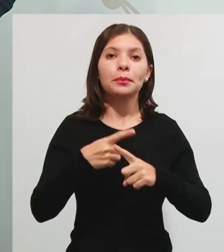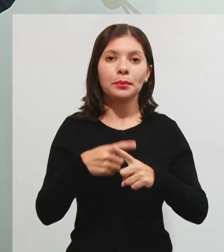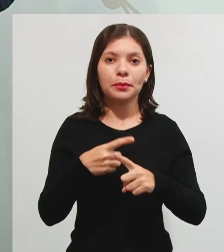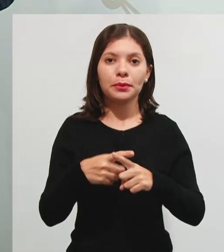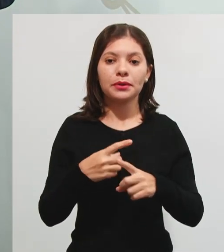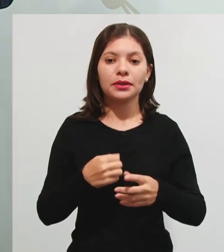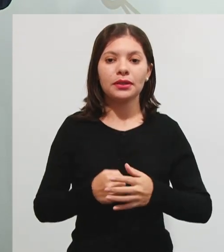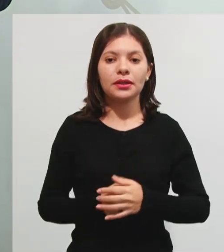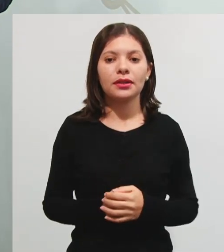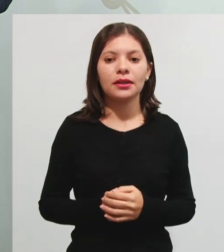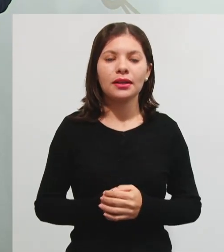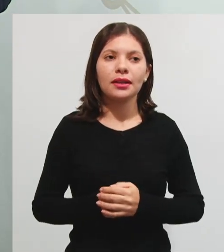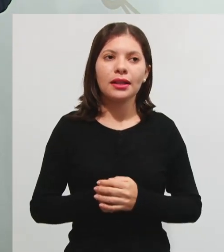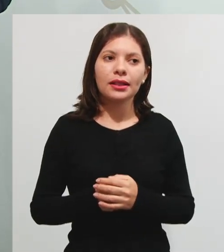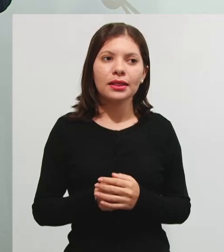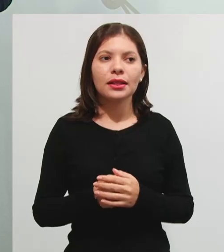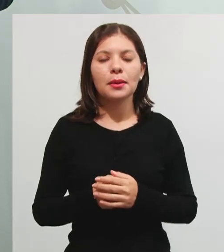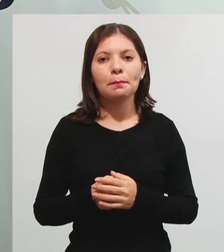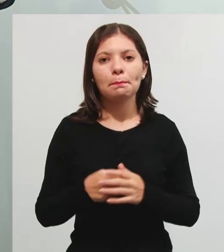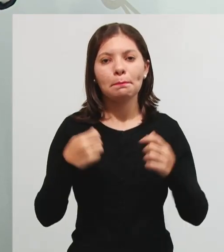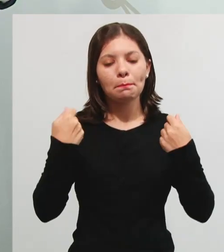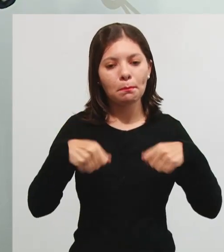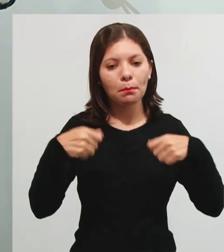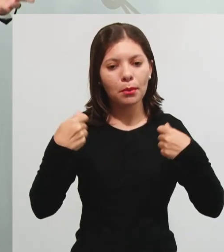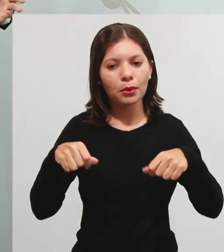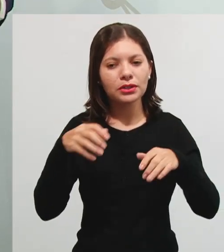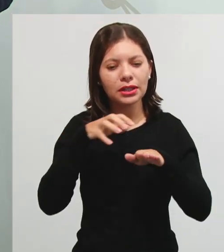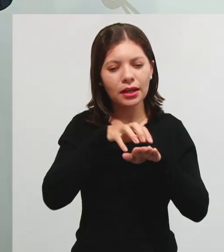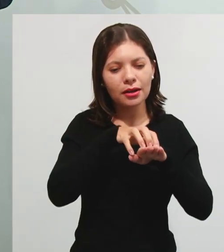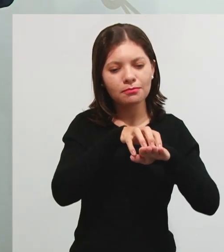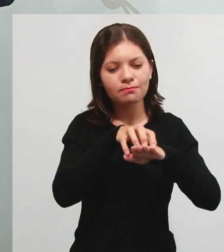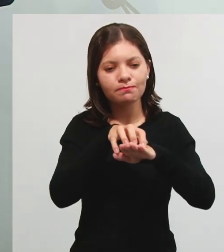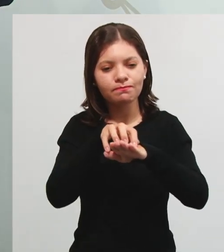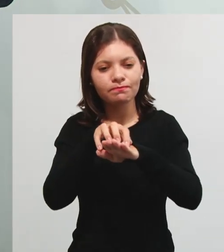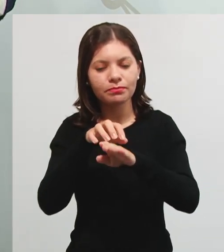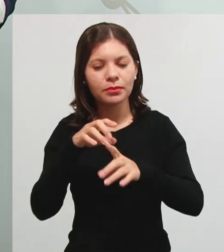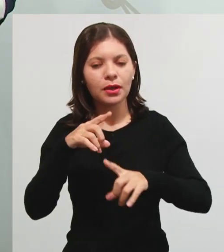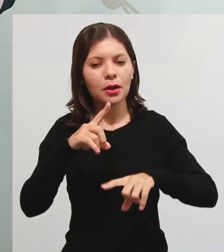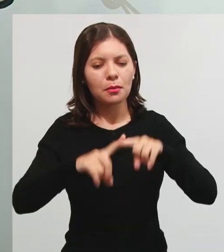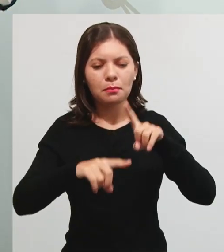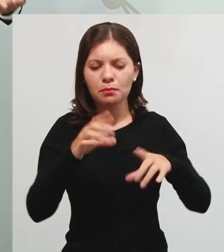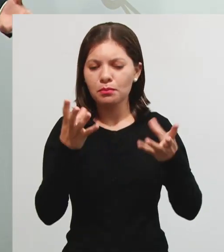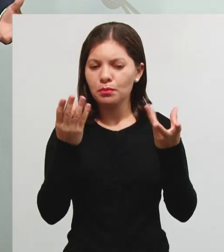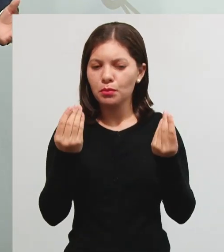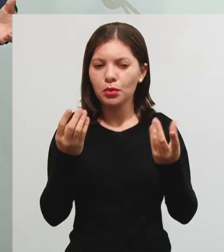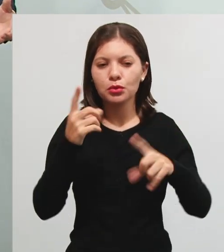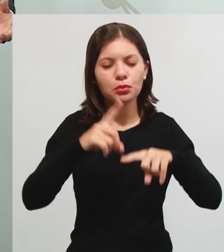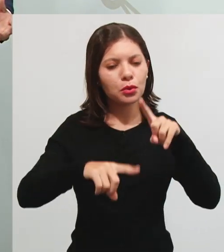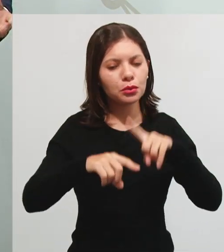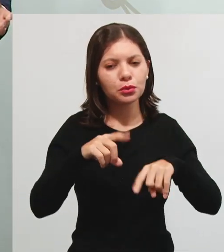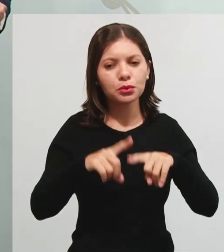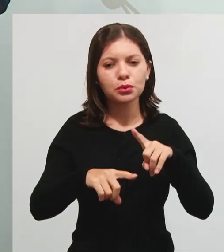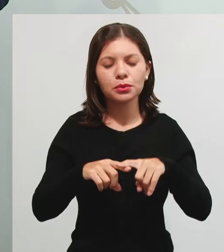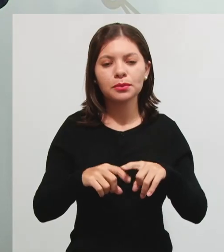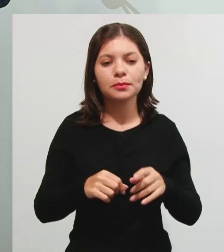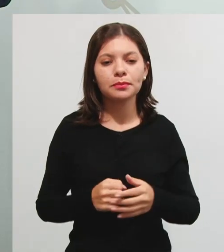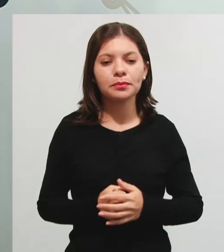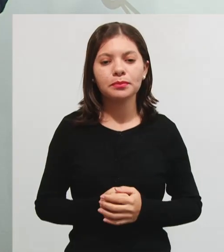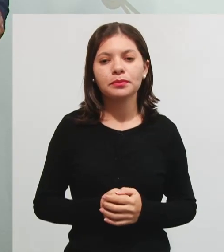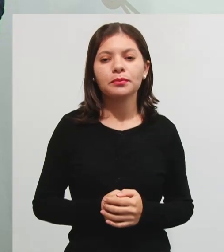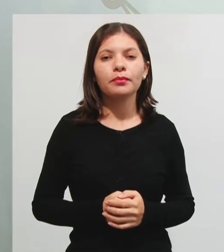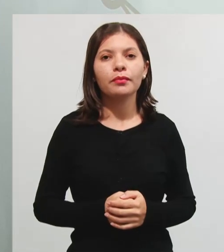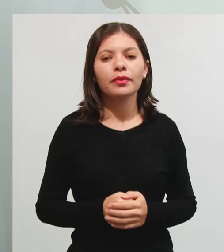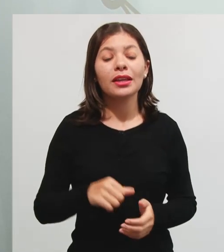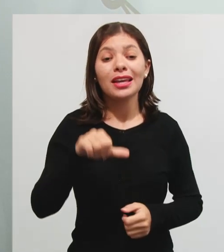tem como você carregar bens longos, né? Ou seja, muitos produtos, muitos materiais, e a